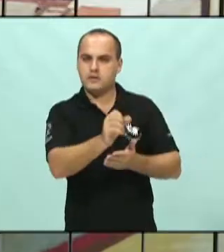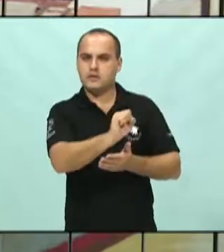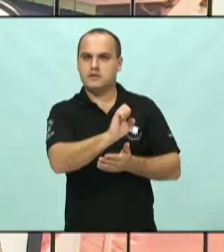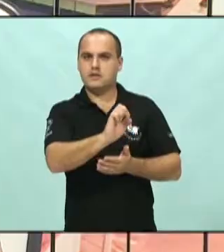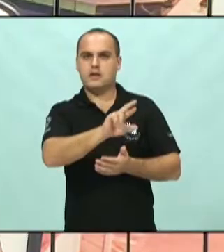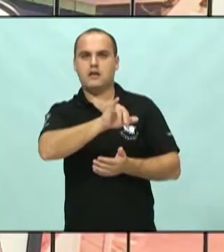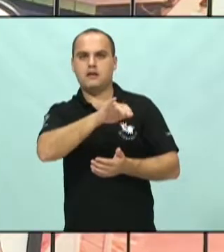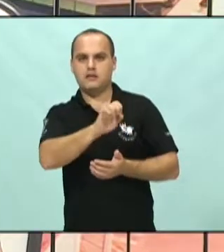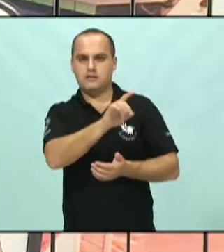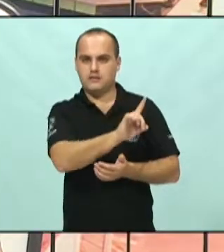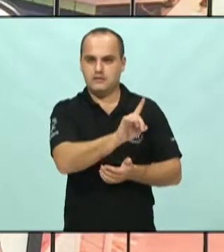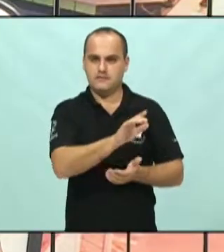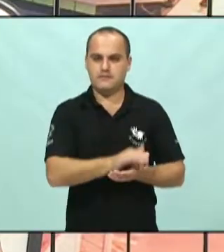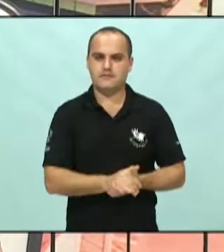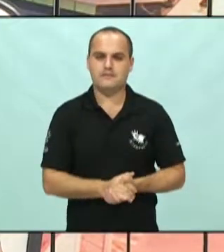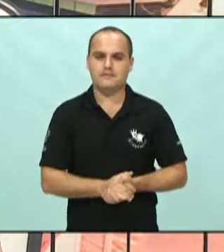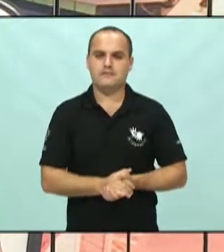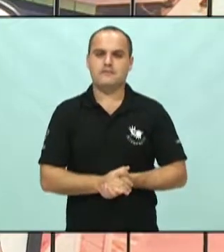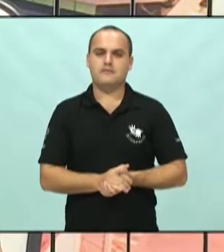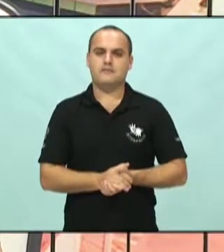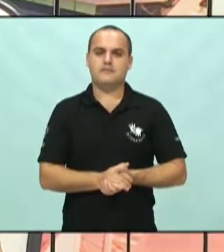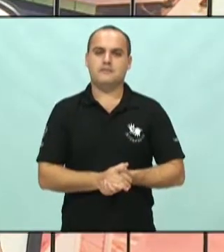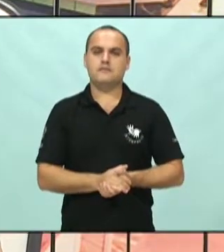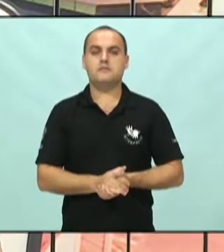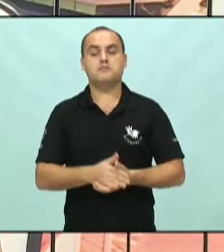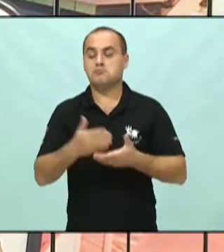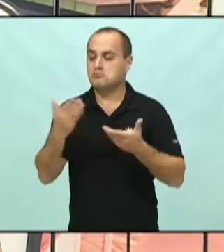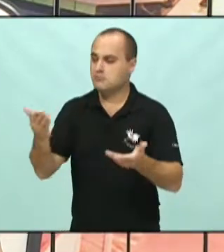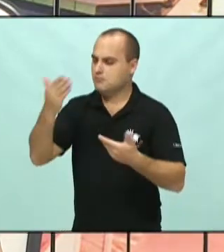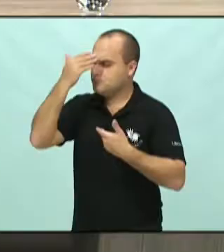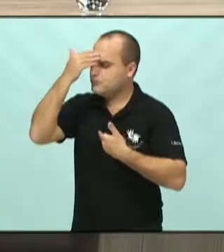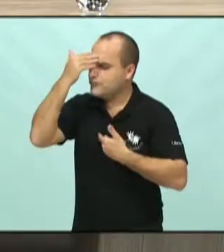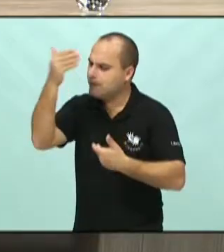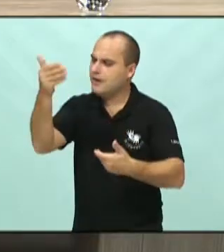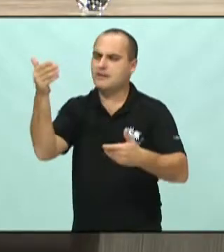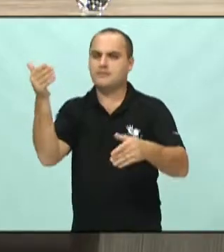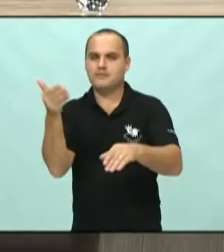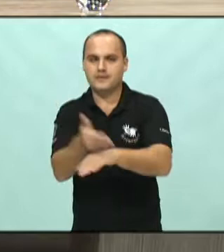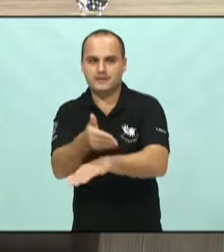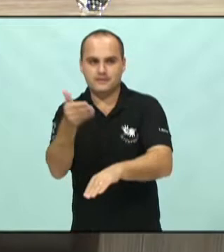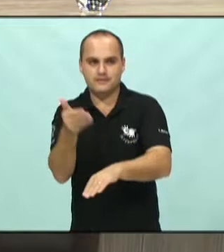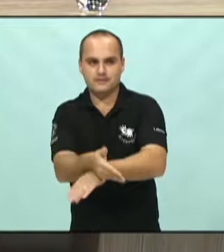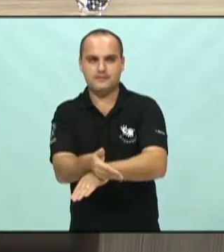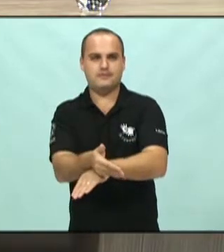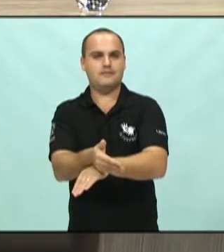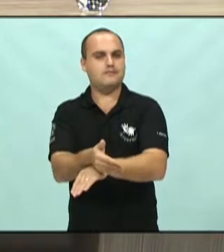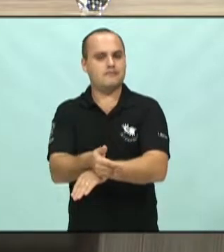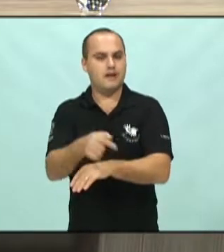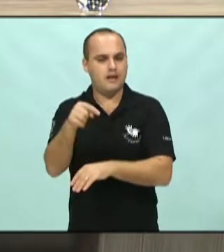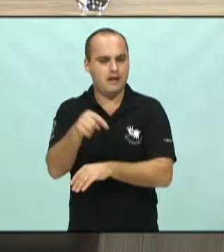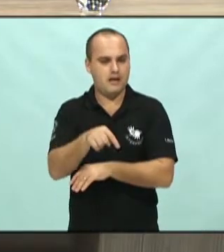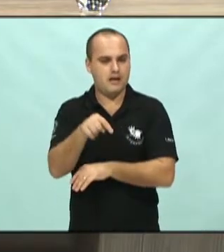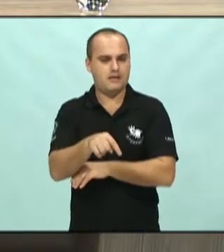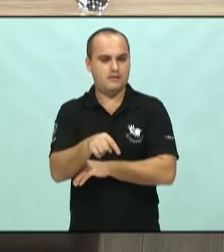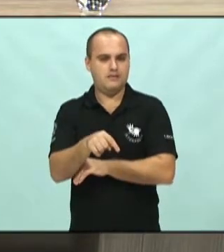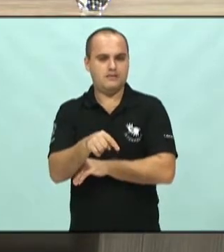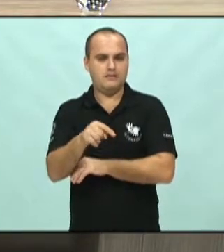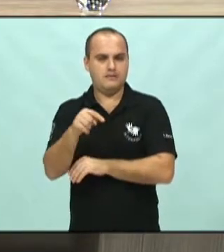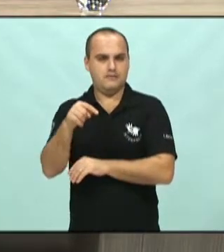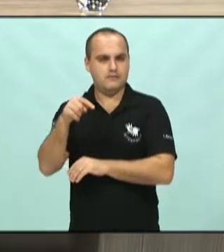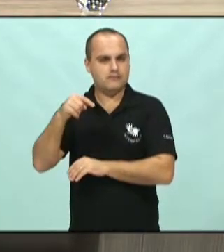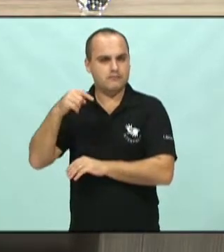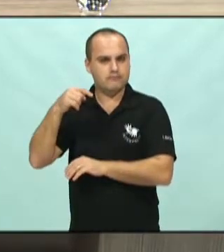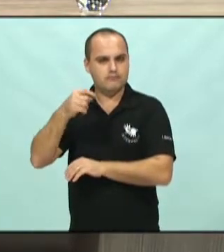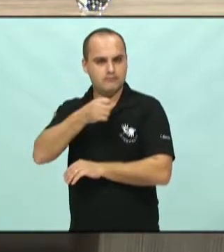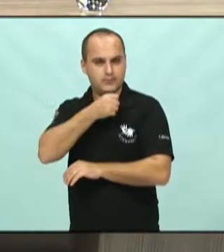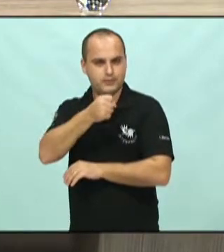Brasileiro. Bom, Fernando, obrigado pela participação aqui no Câmara Aberta, que